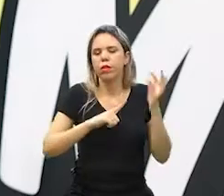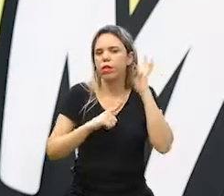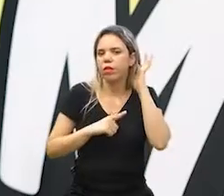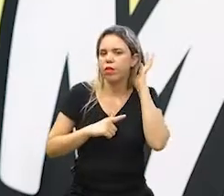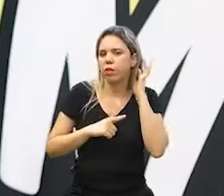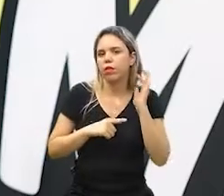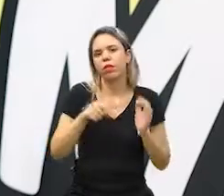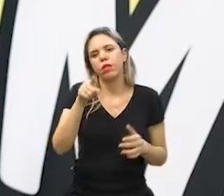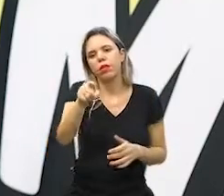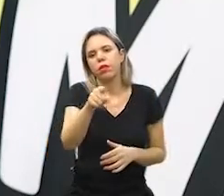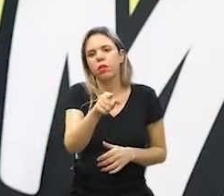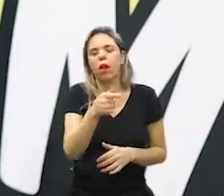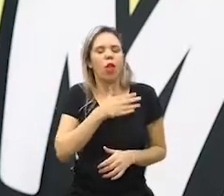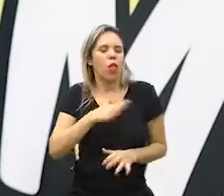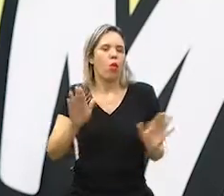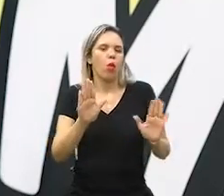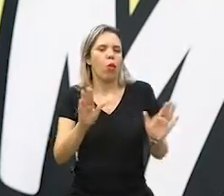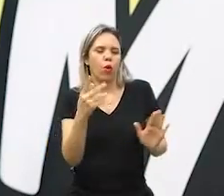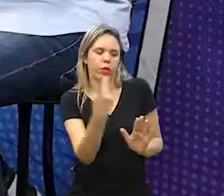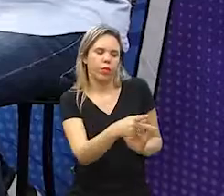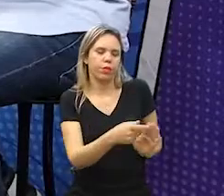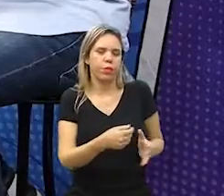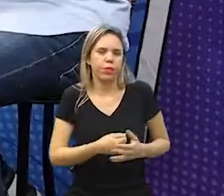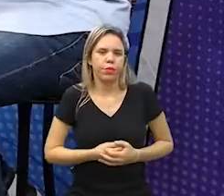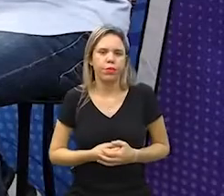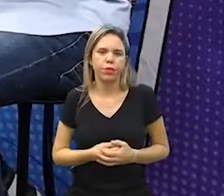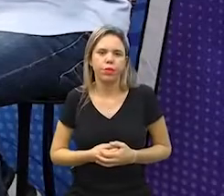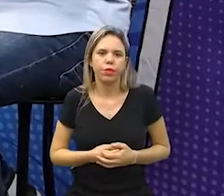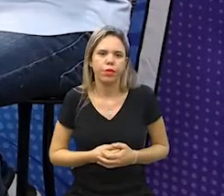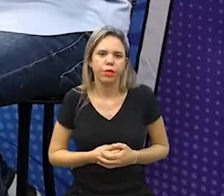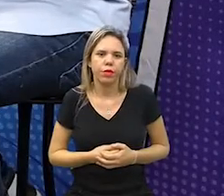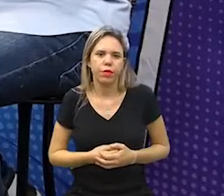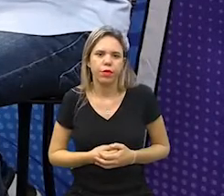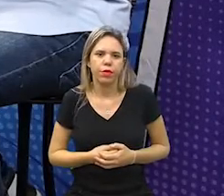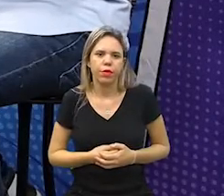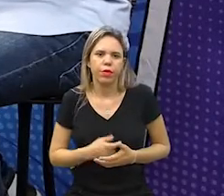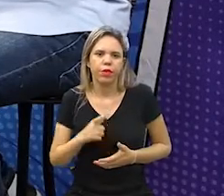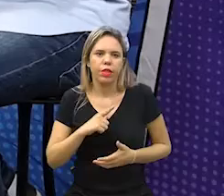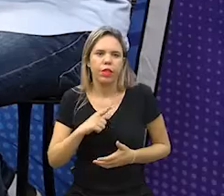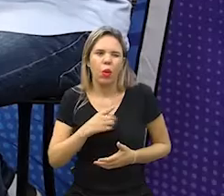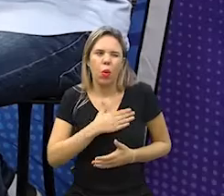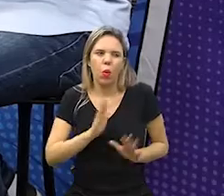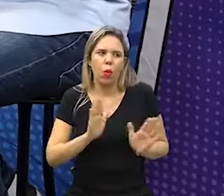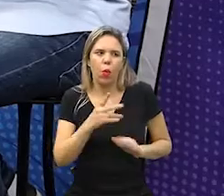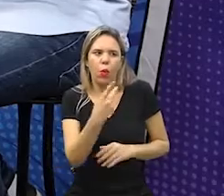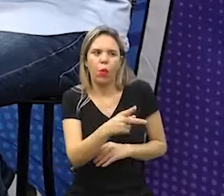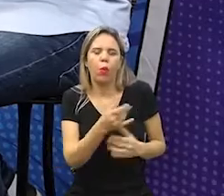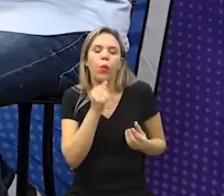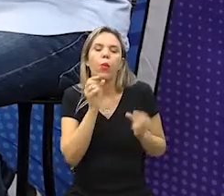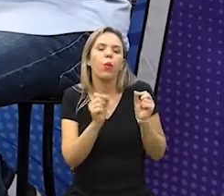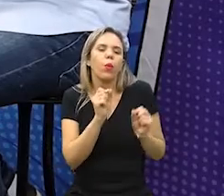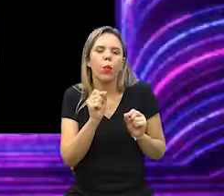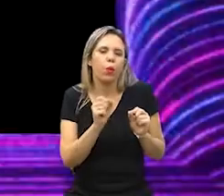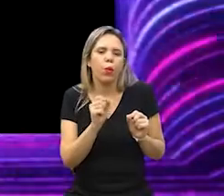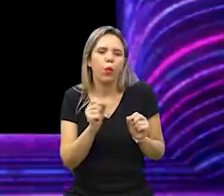tem, né, que você não gosta nela? O que ela tem que eu não gosto